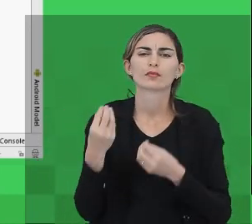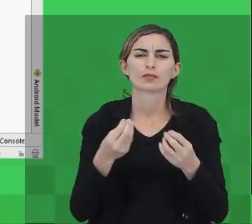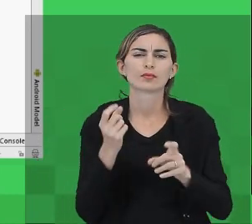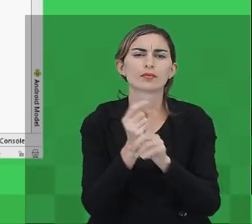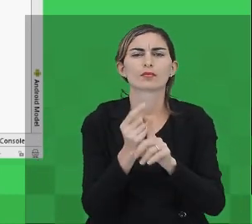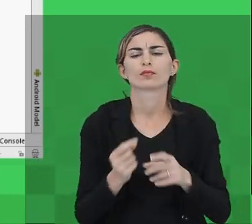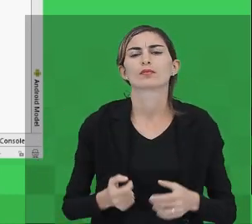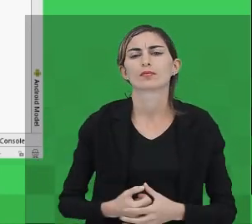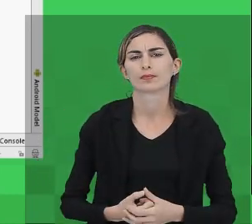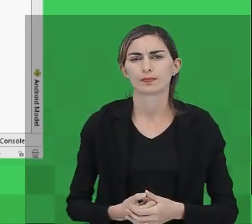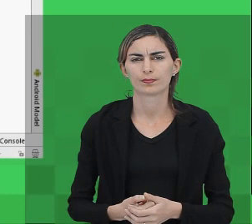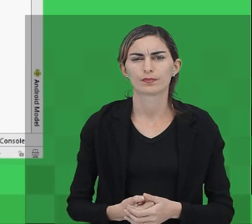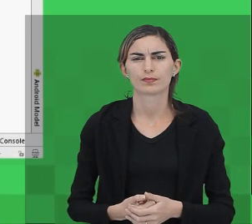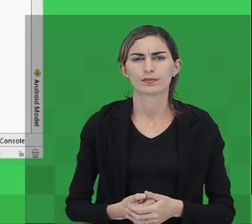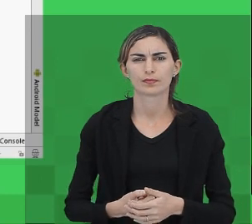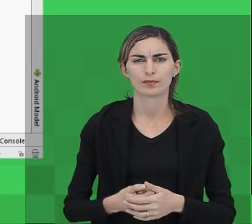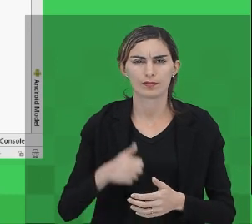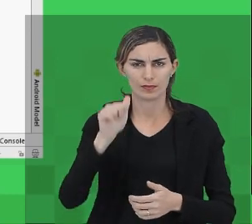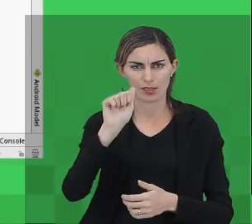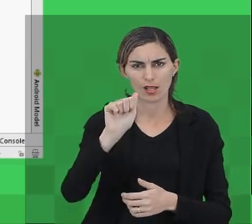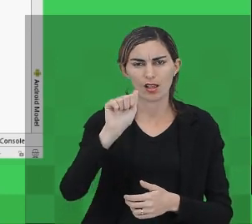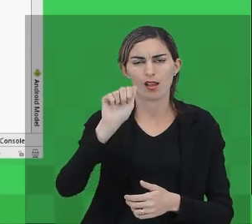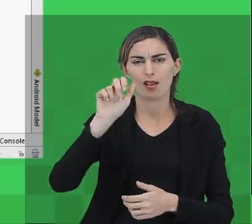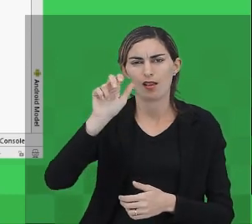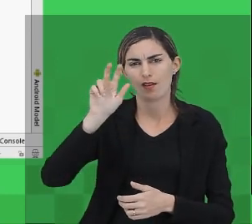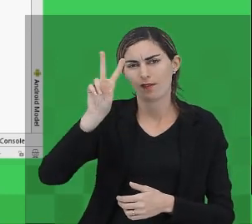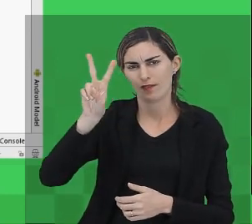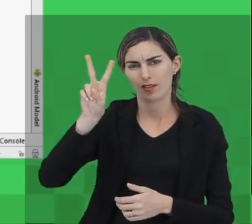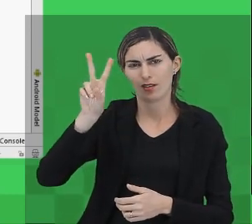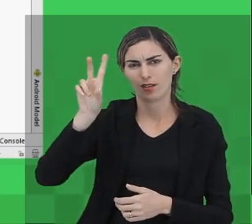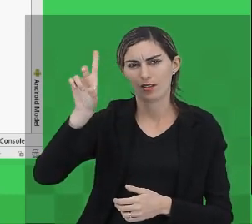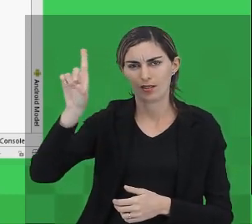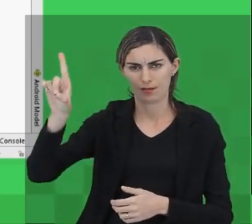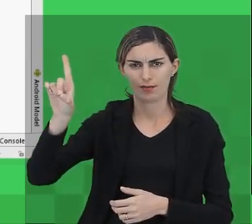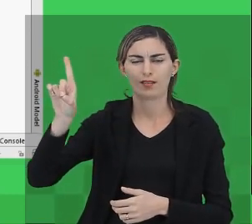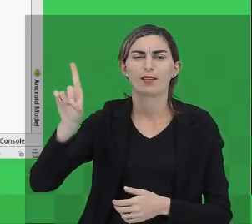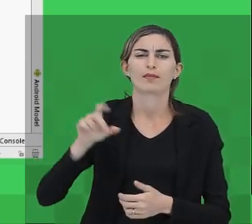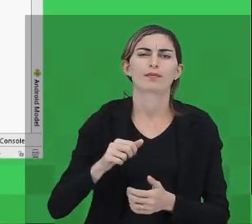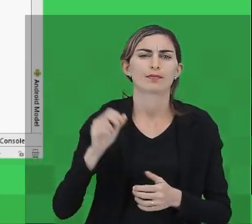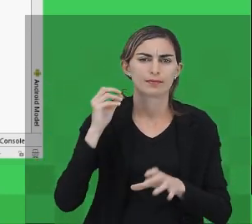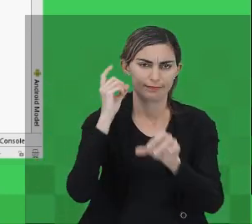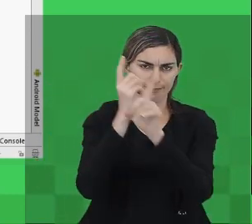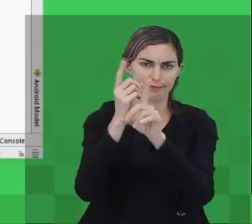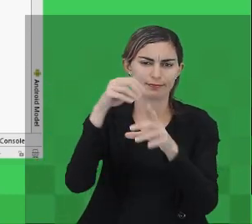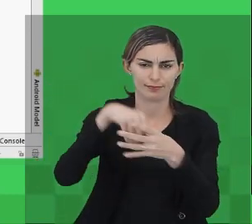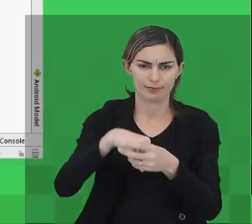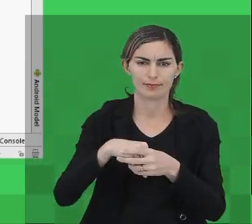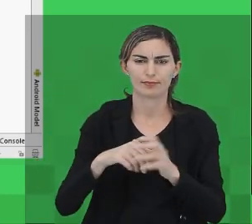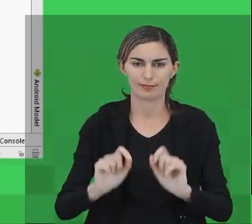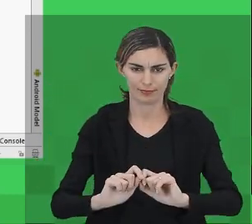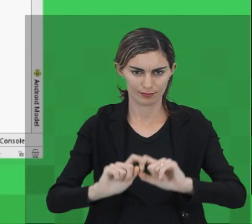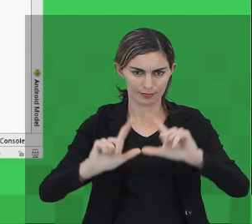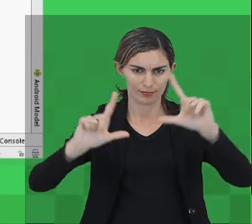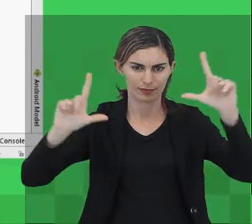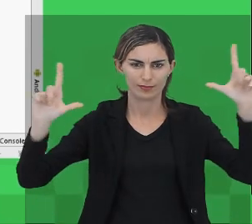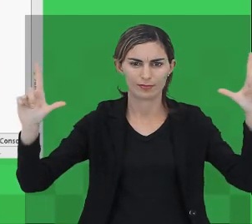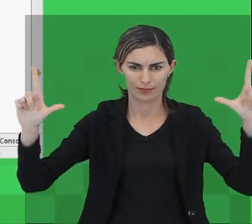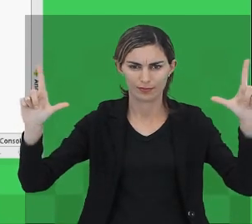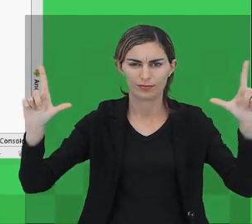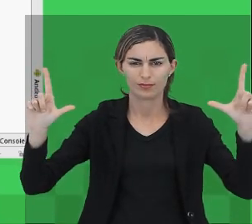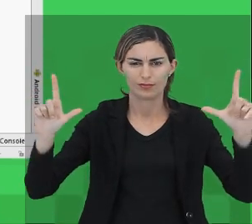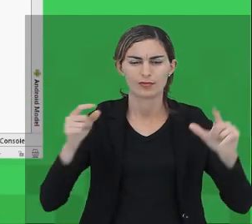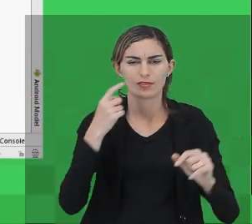ele se encontra no AVD Manager. Então vocês veem